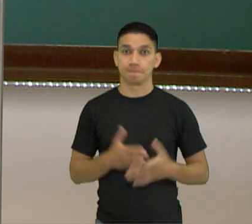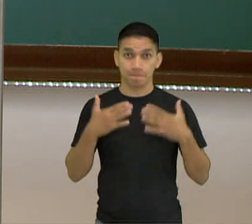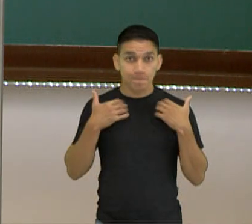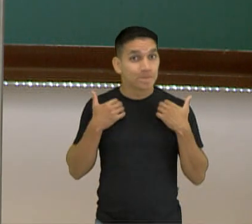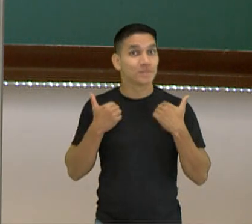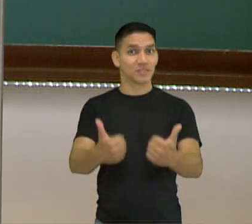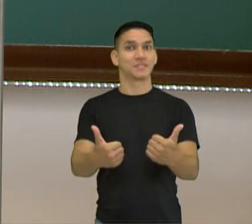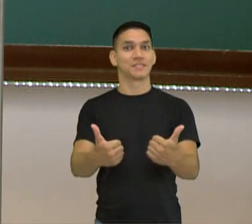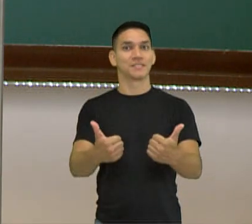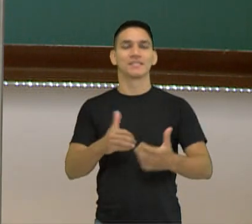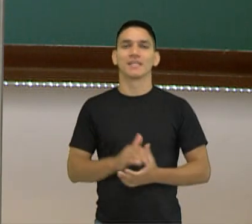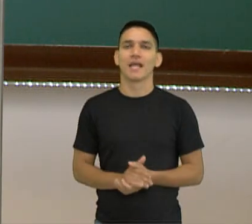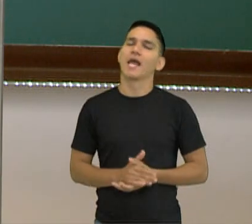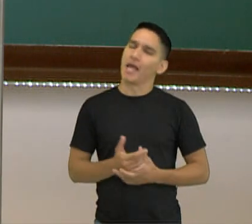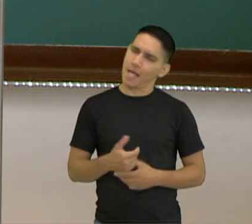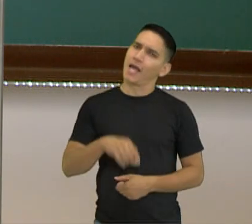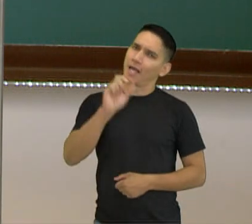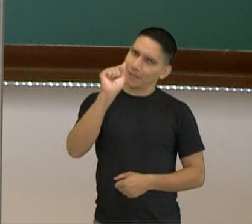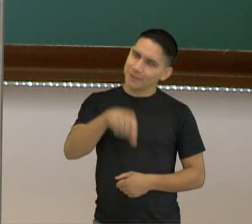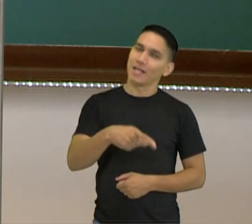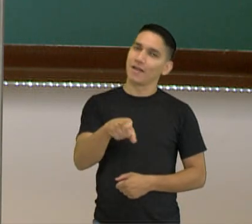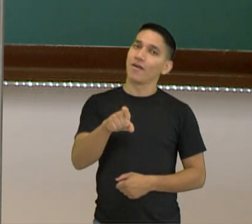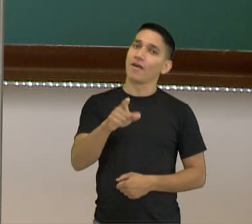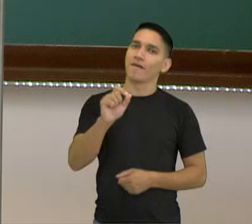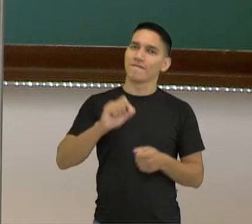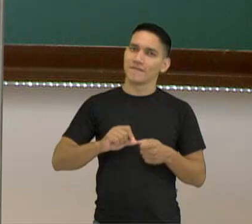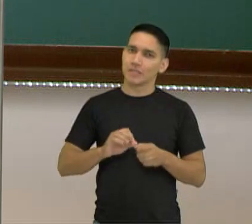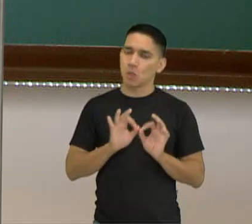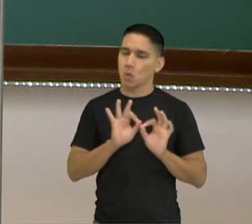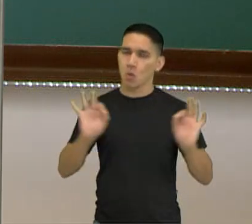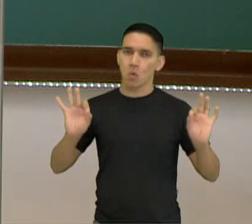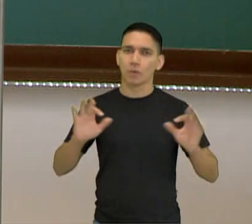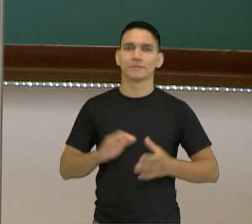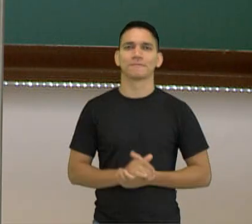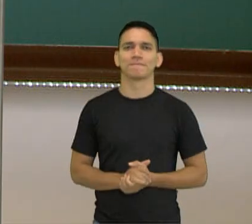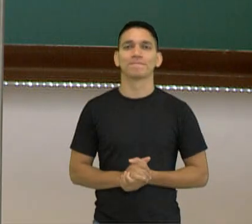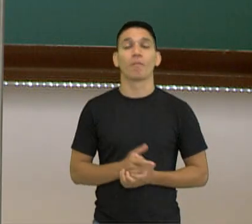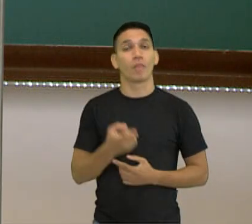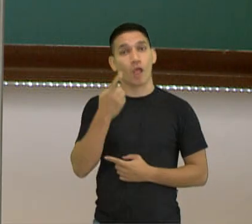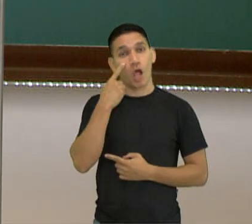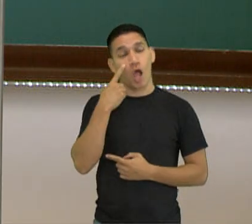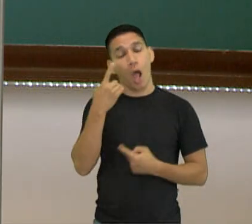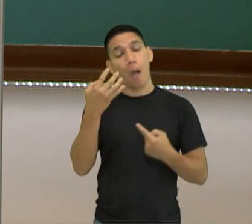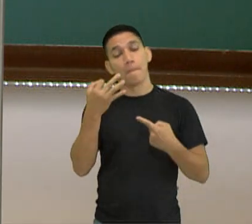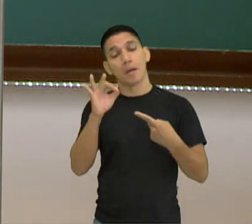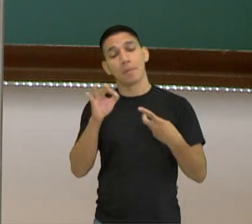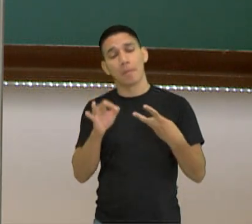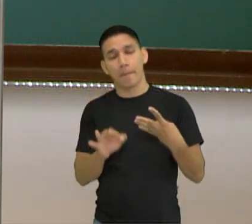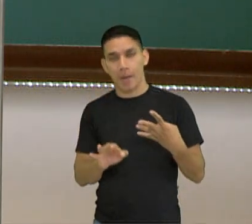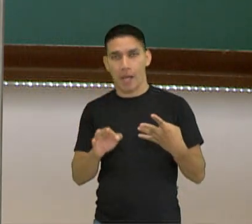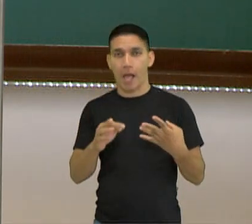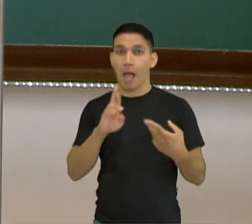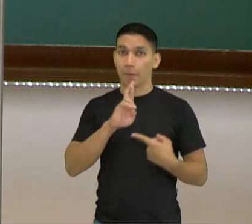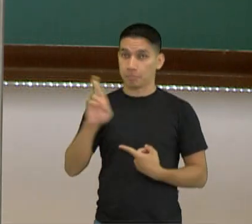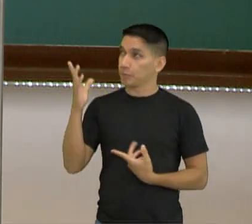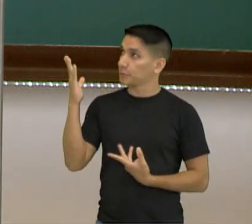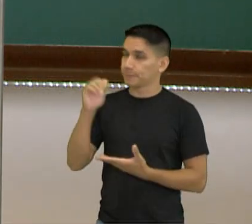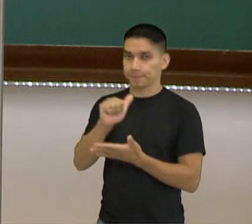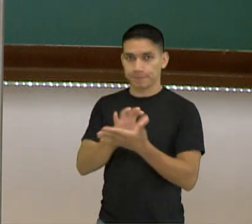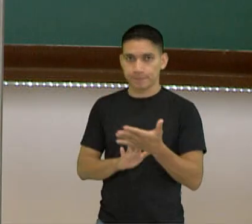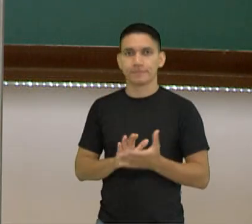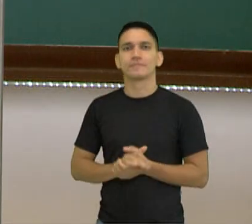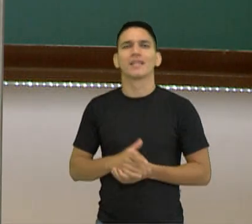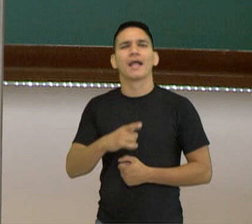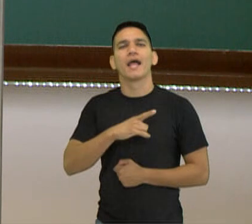Muito bem, realmente você está indo excelente. Confere comigo aqui a sua solução. Então,